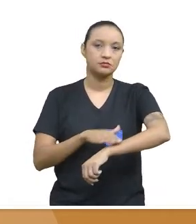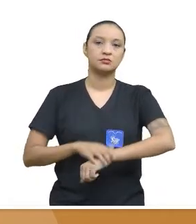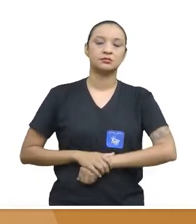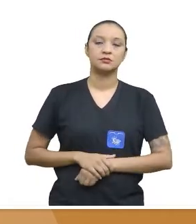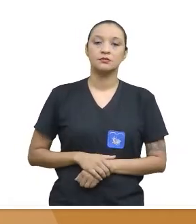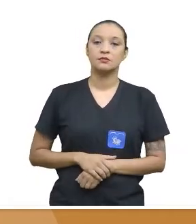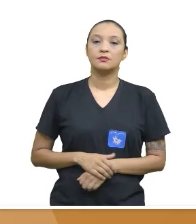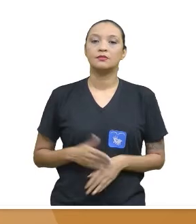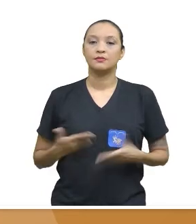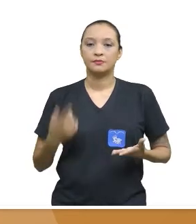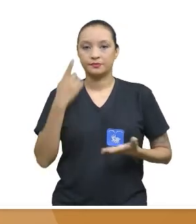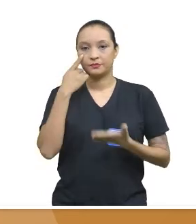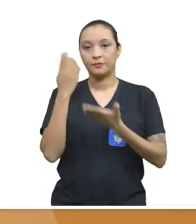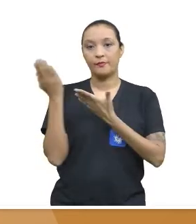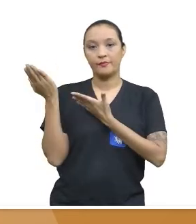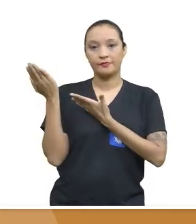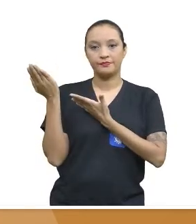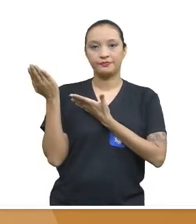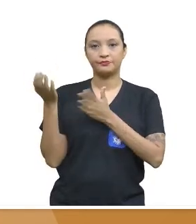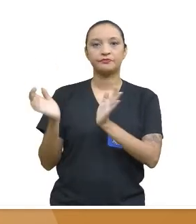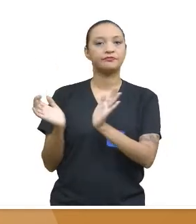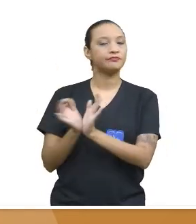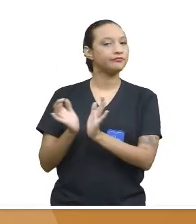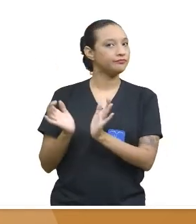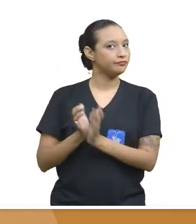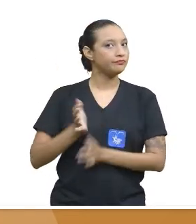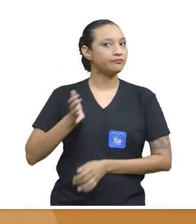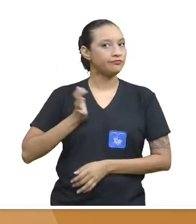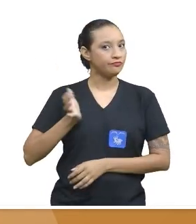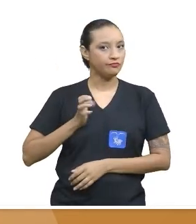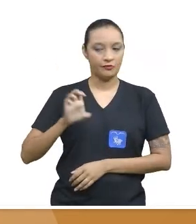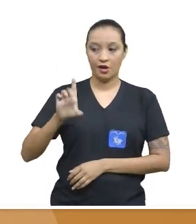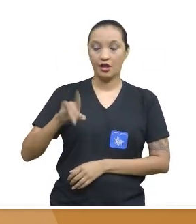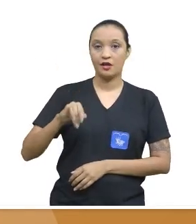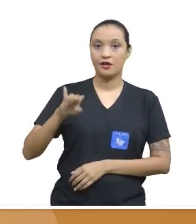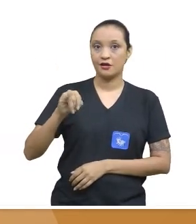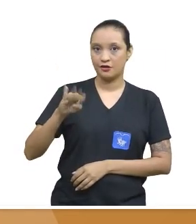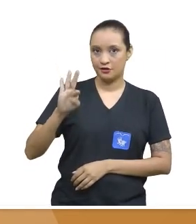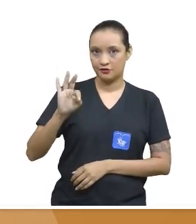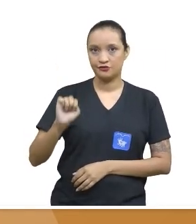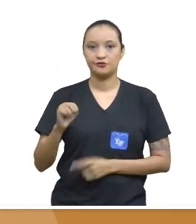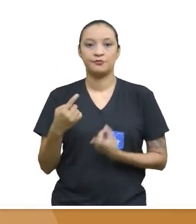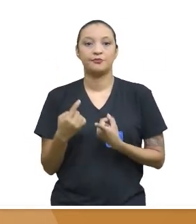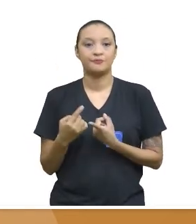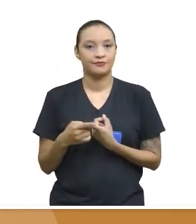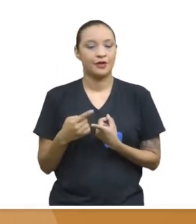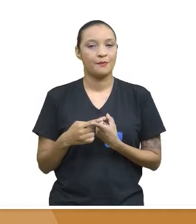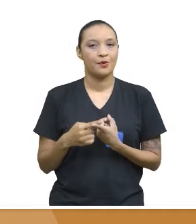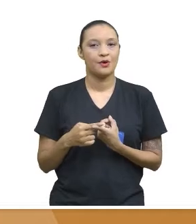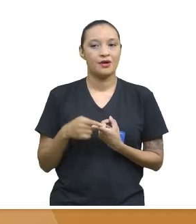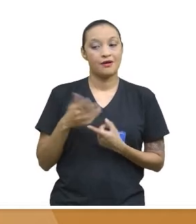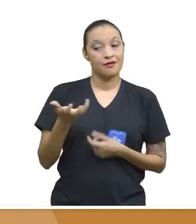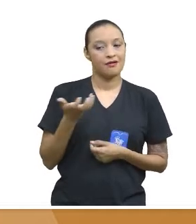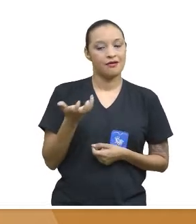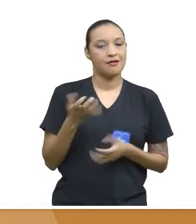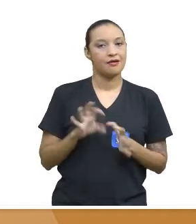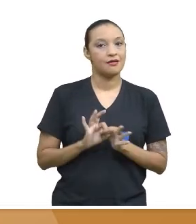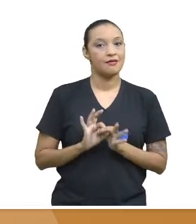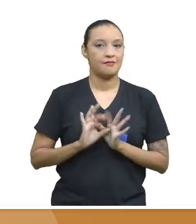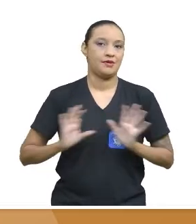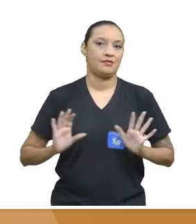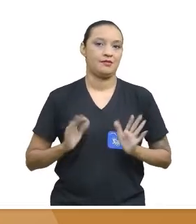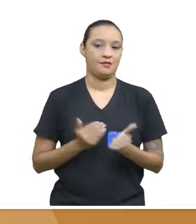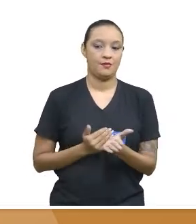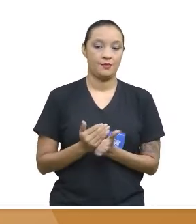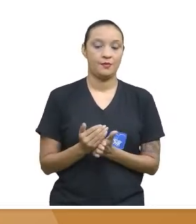são a elite dessa América colonial espanhola. Portanto, são eles que vai ser feito, é a partir deles que começa a